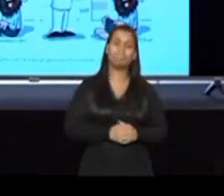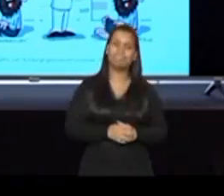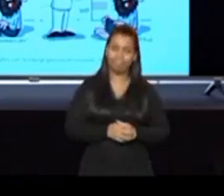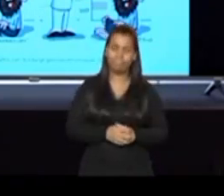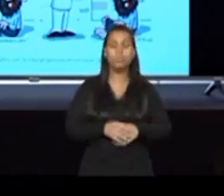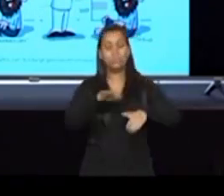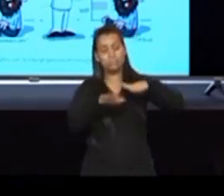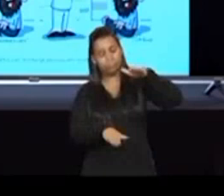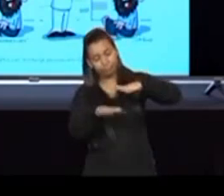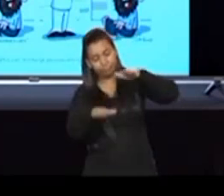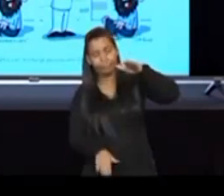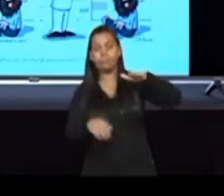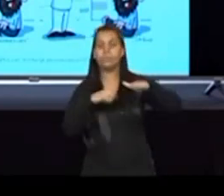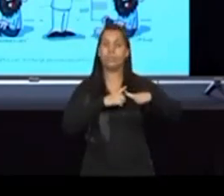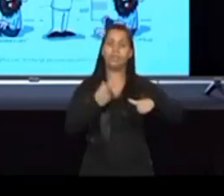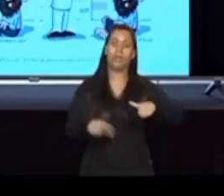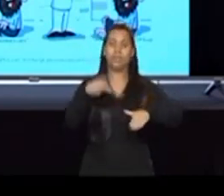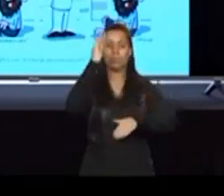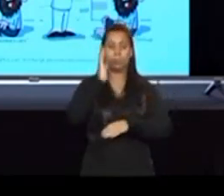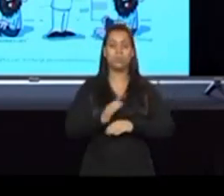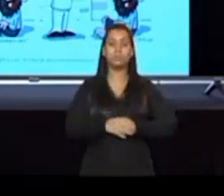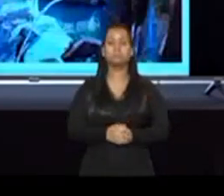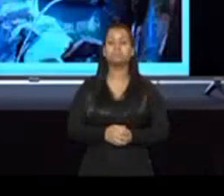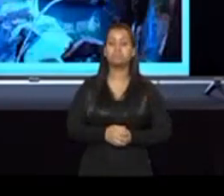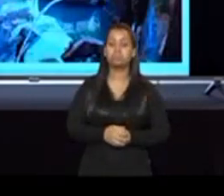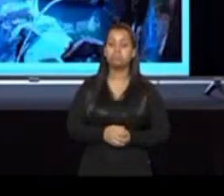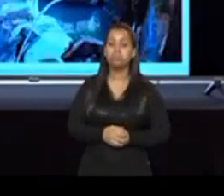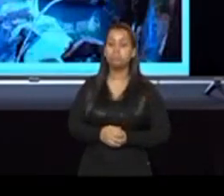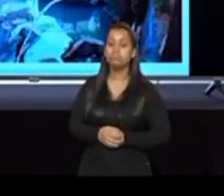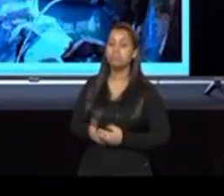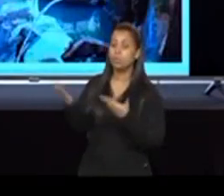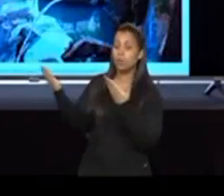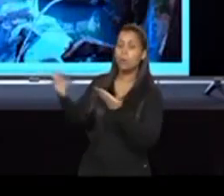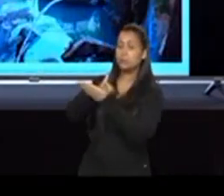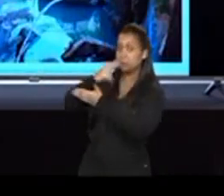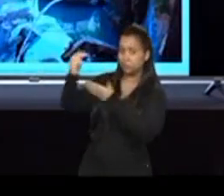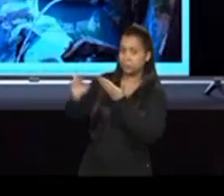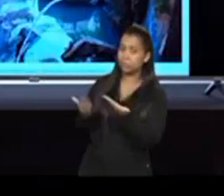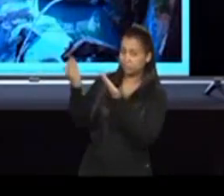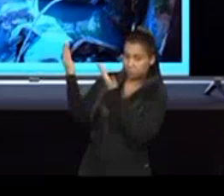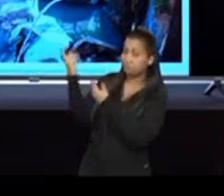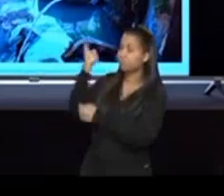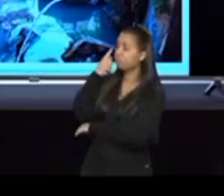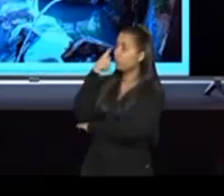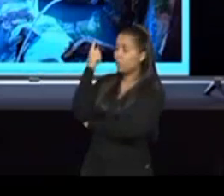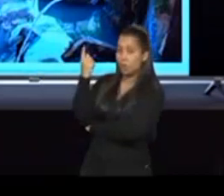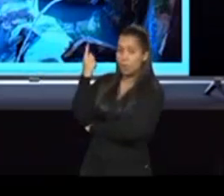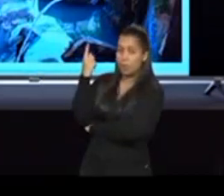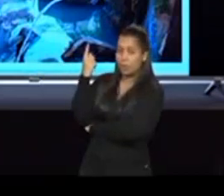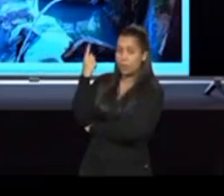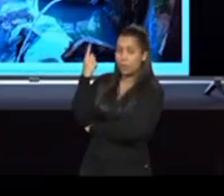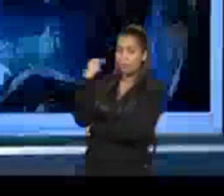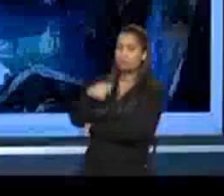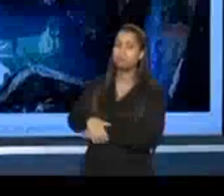com tanta desigualdade que existe no Brasil? Eu separei para vocês, pessoal, algumas imagens aqui. Olha só para vocês